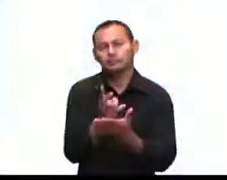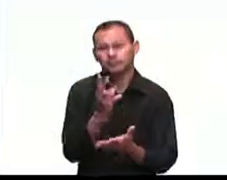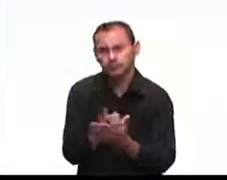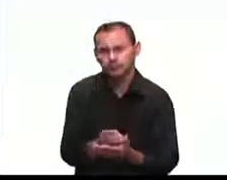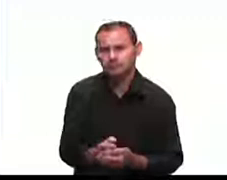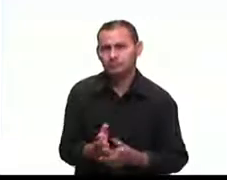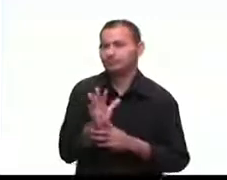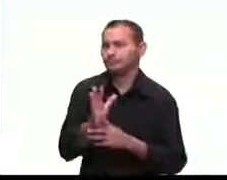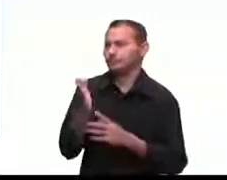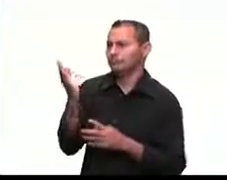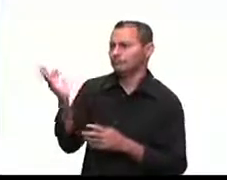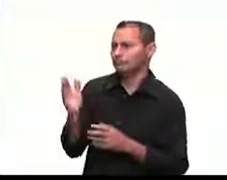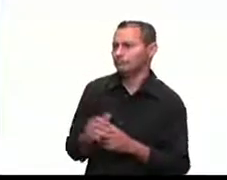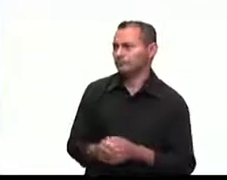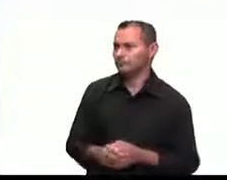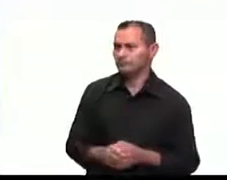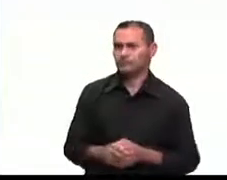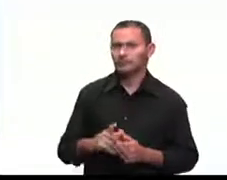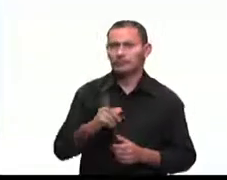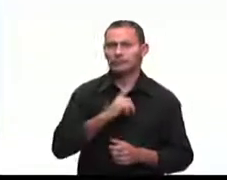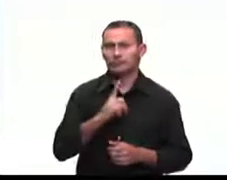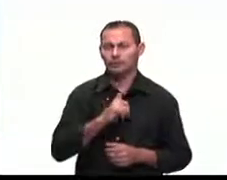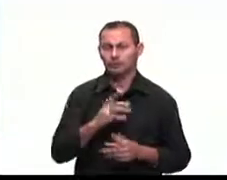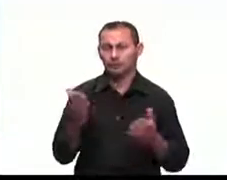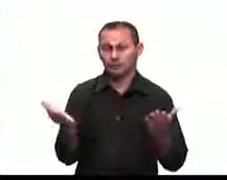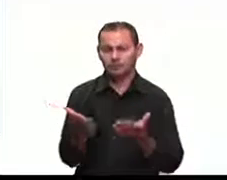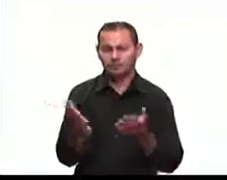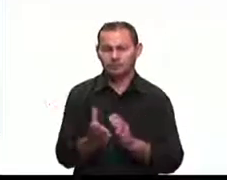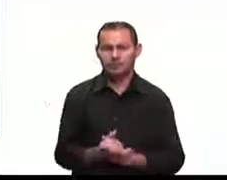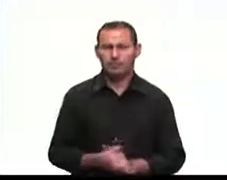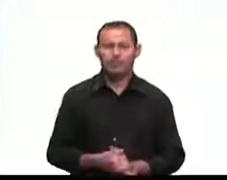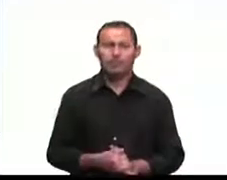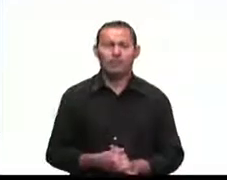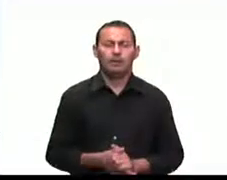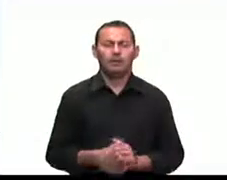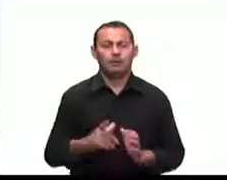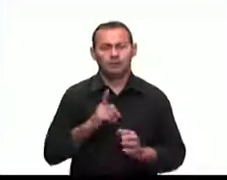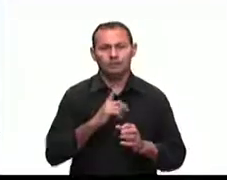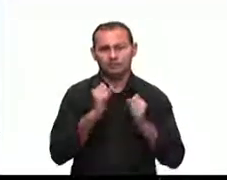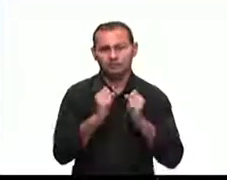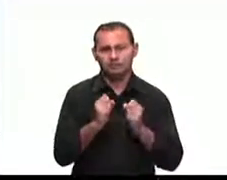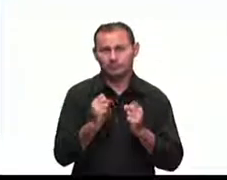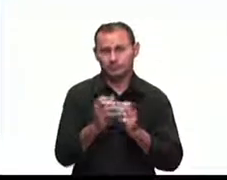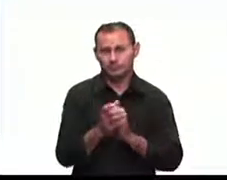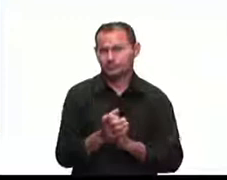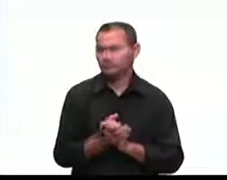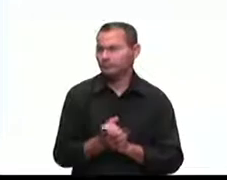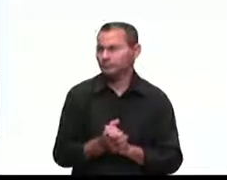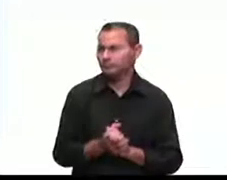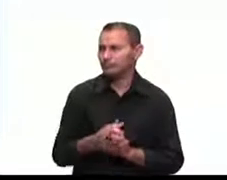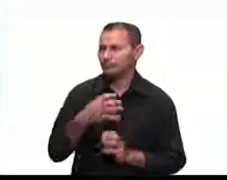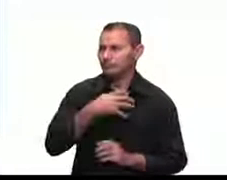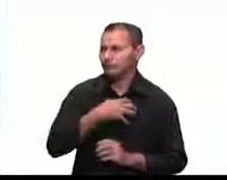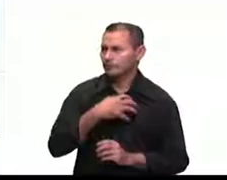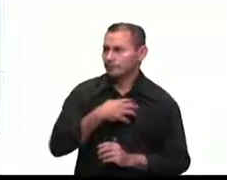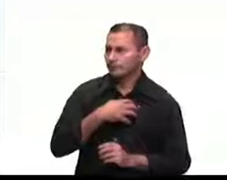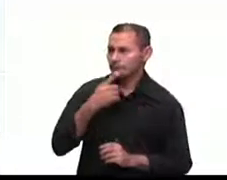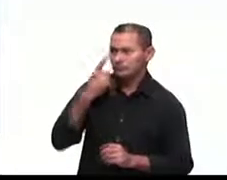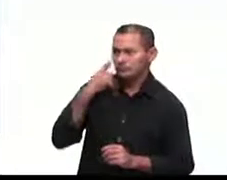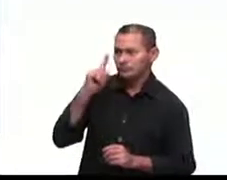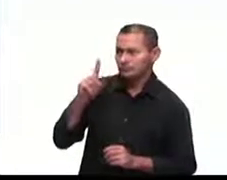ainda, eu tenho uma possível, né, então, forma de